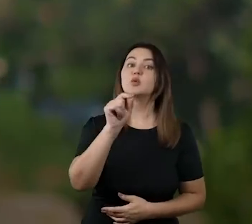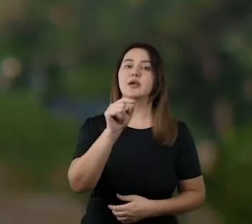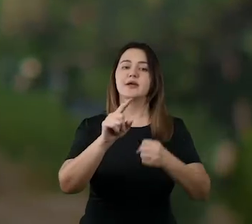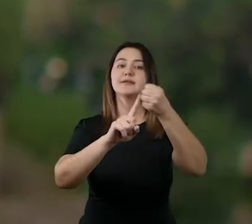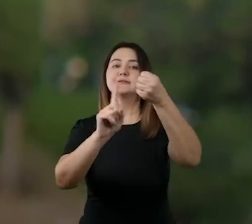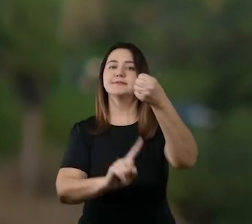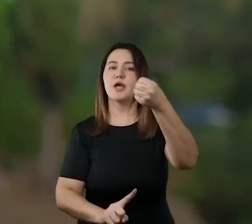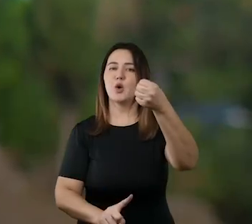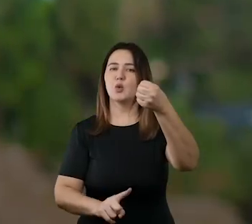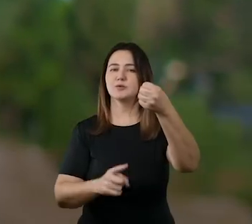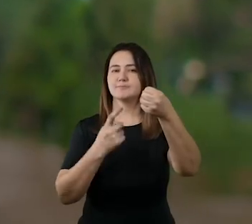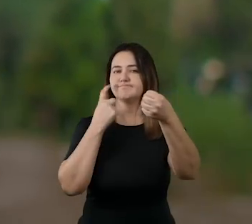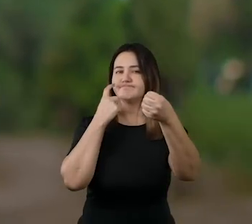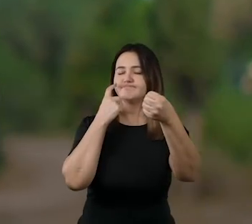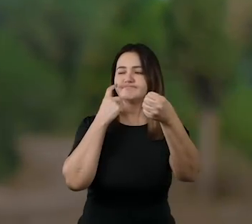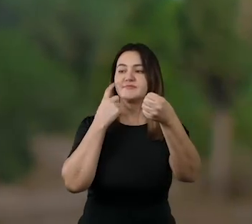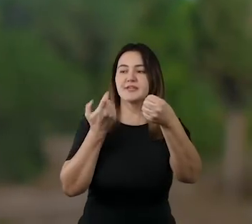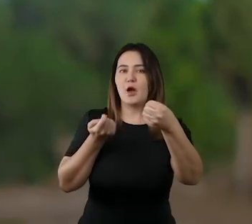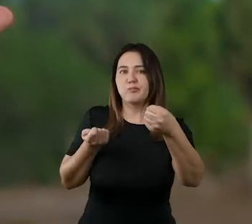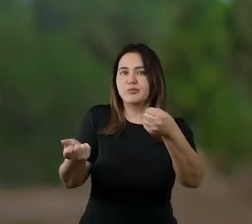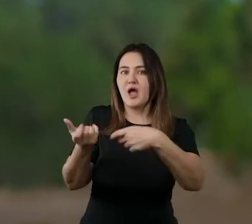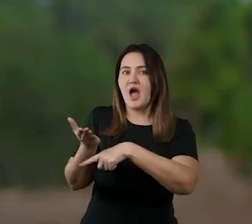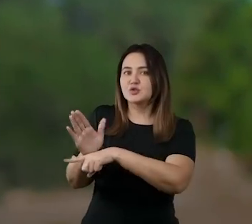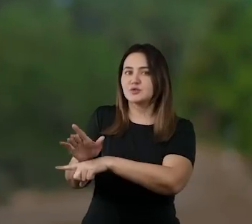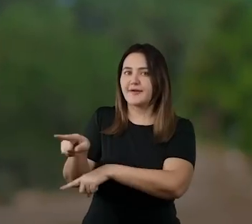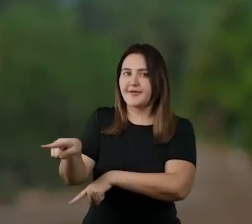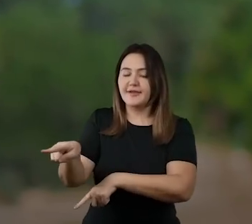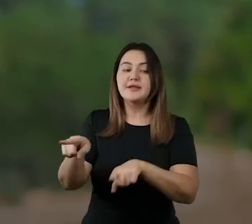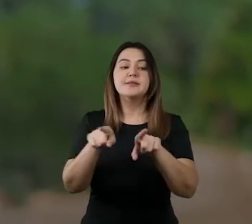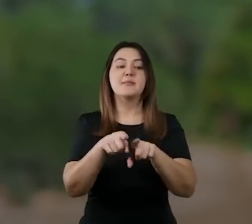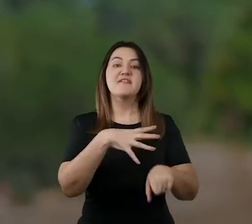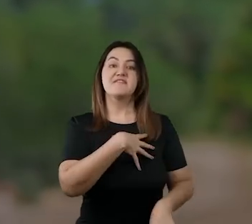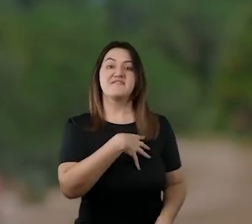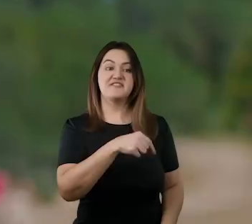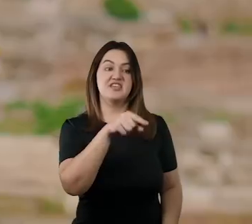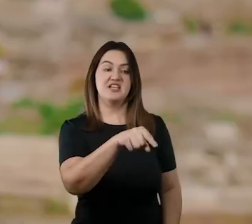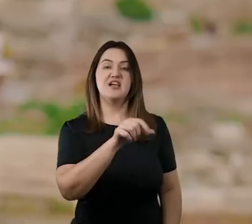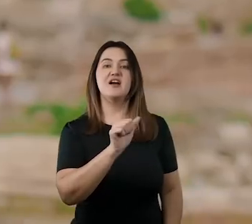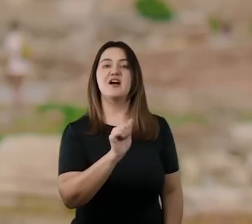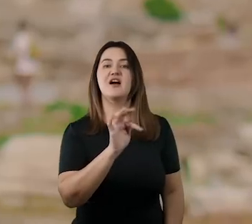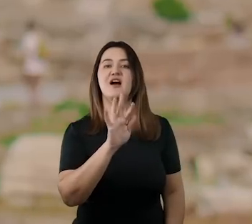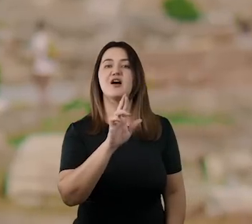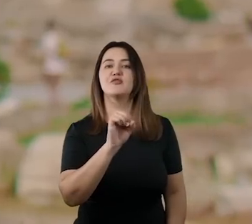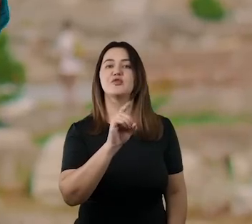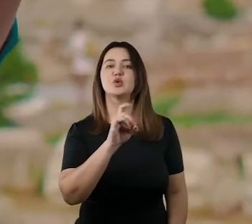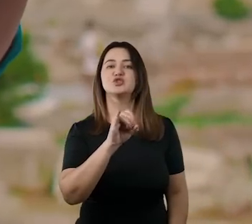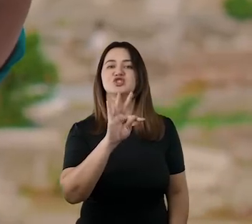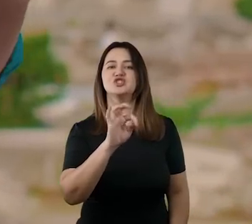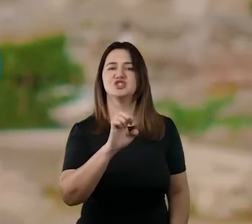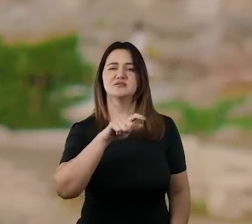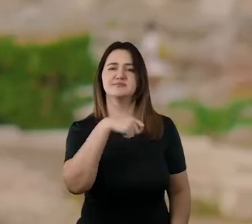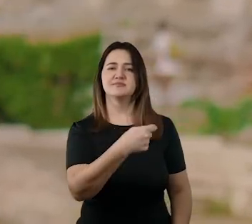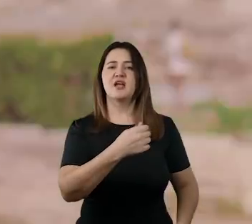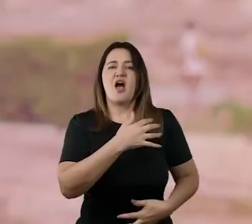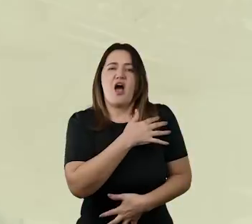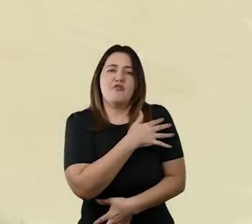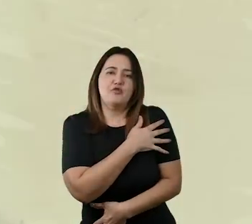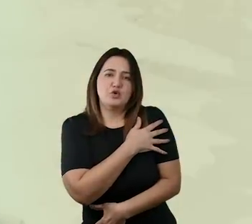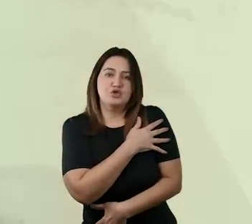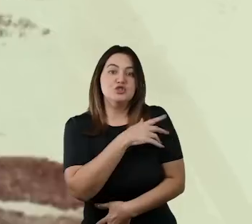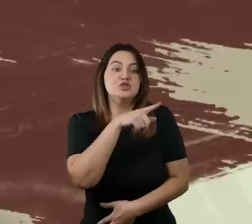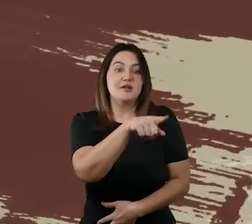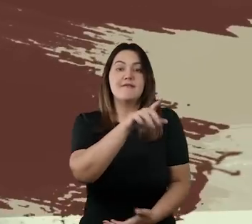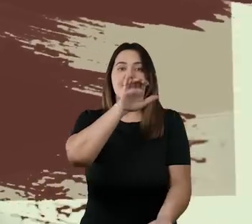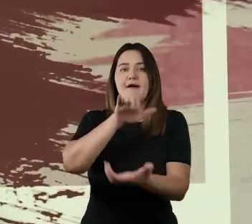para beneficiá-lo e ao mesmo tempo castigar a sua filha Afrodite, fez com que Afrodite casasse